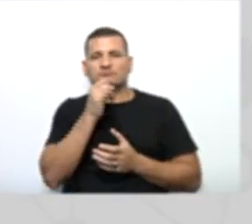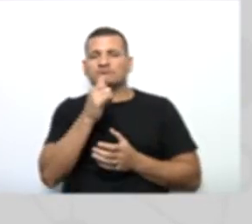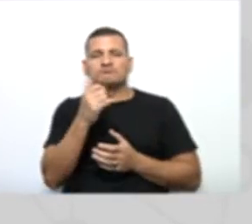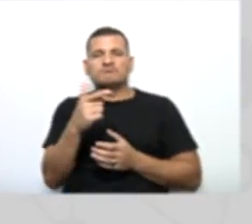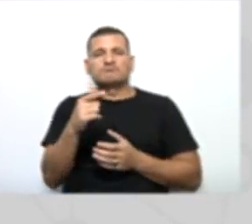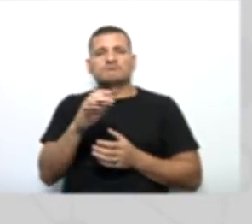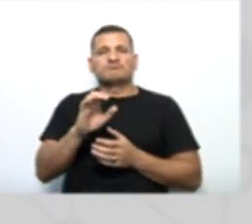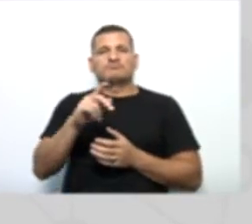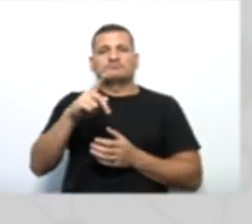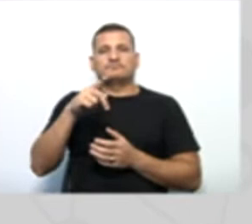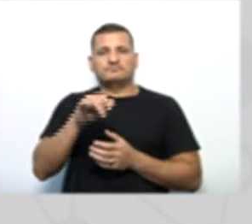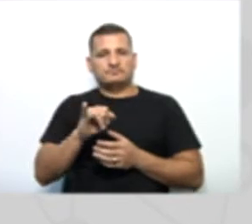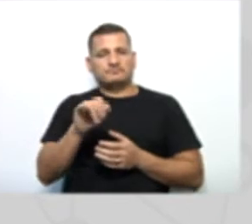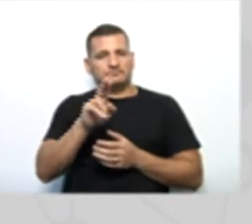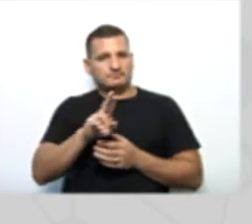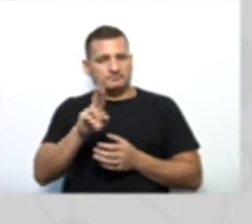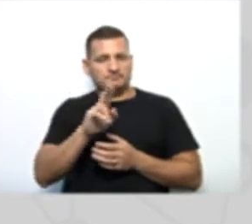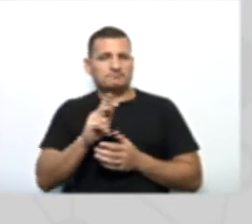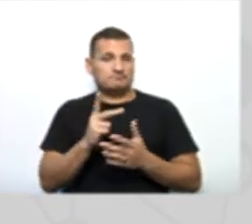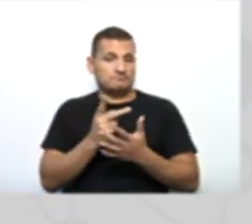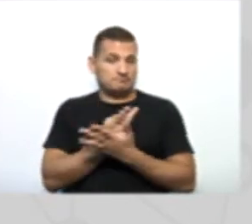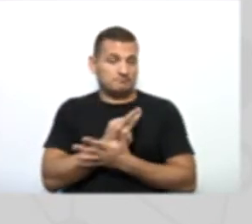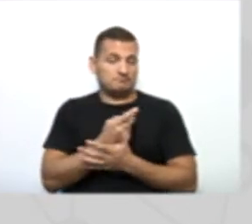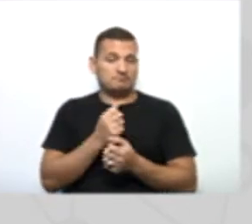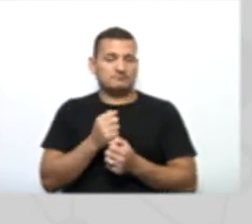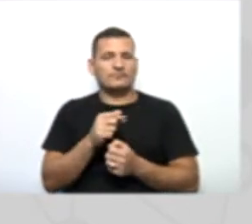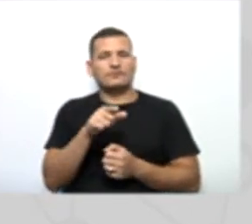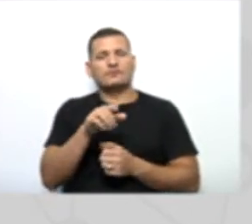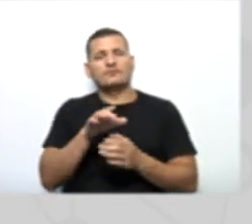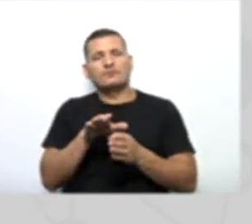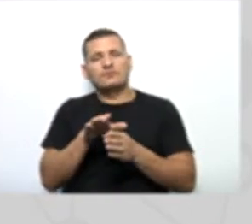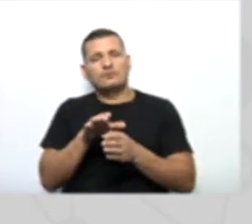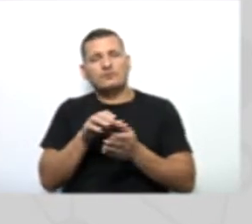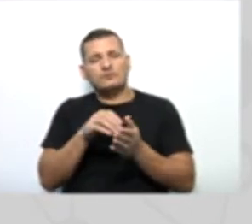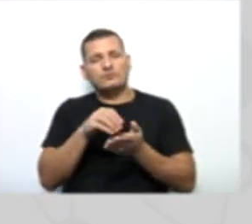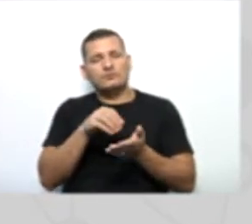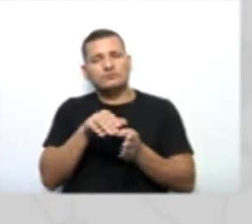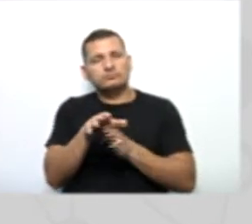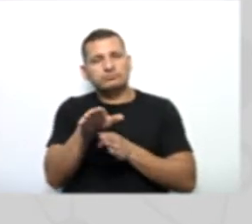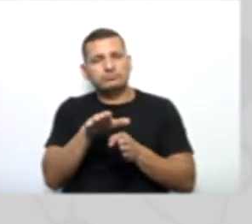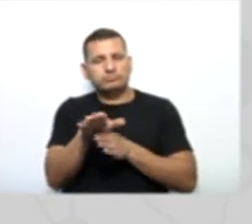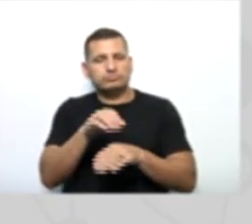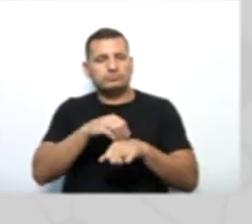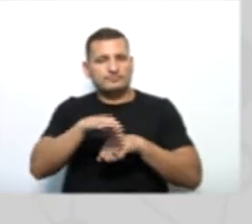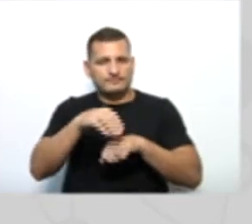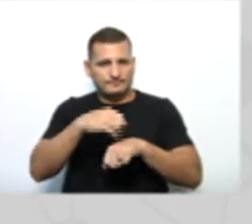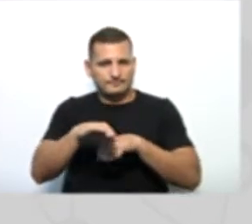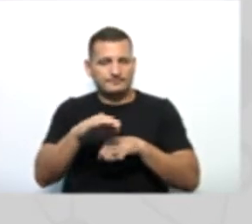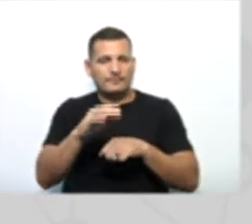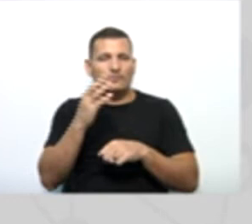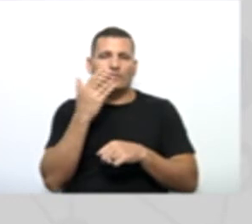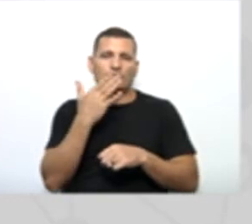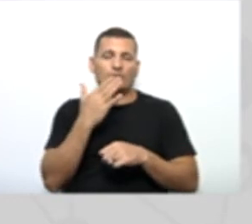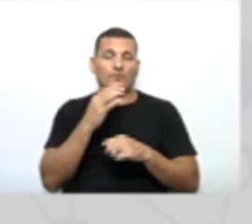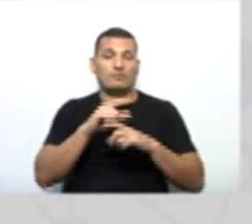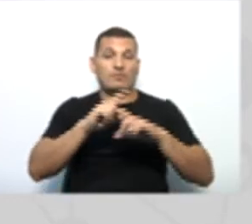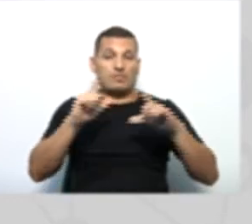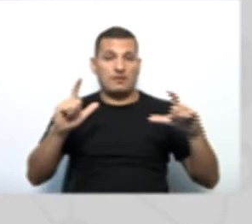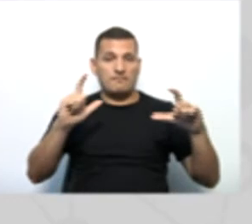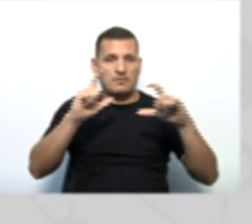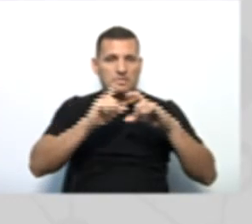EPI necessário, tá bom? Então aqui são as dicas das cores e dos tamanhos de cada